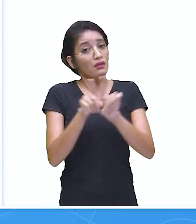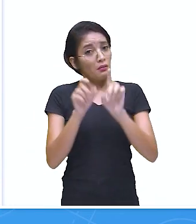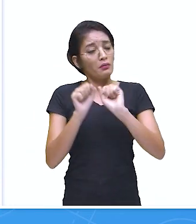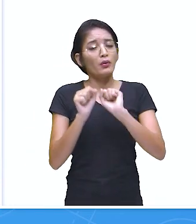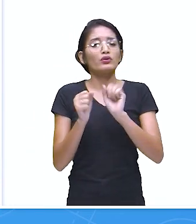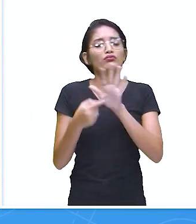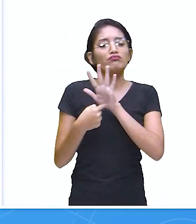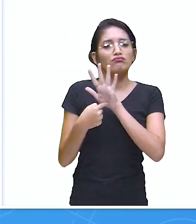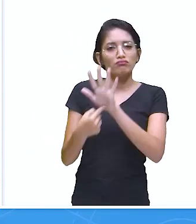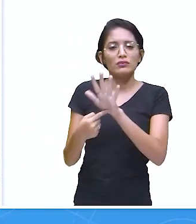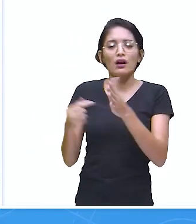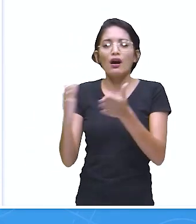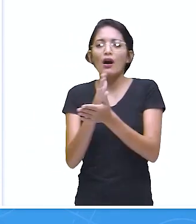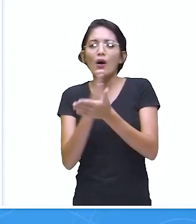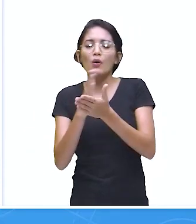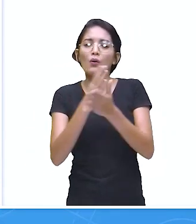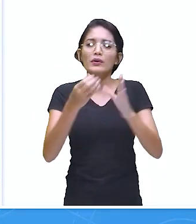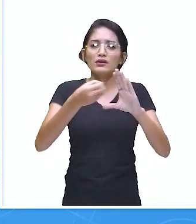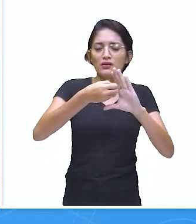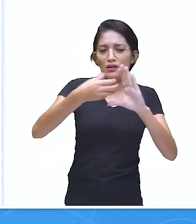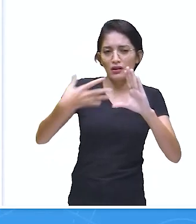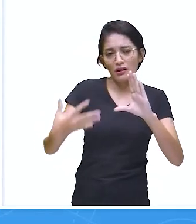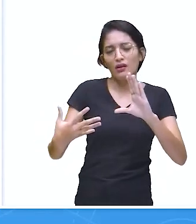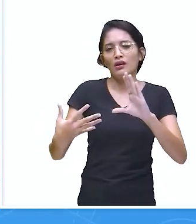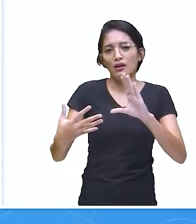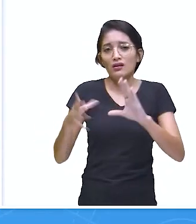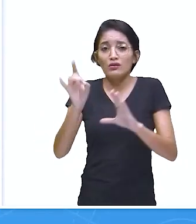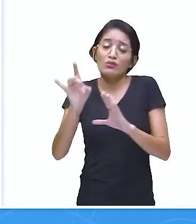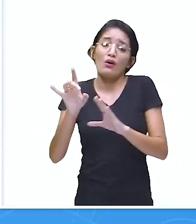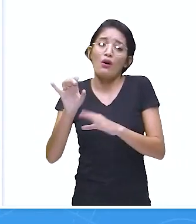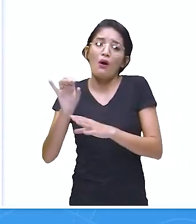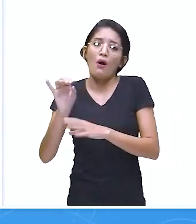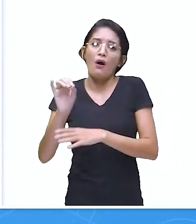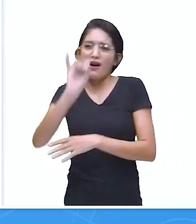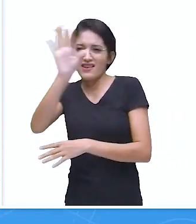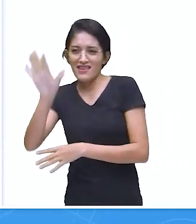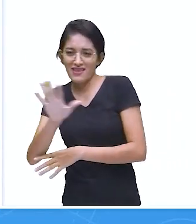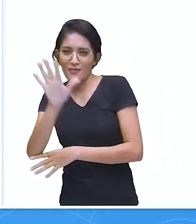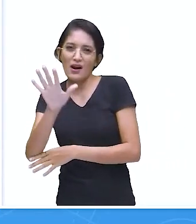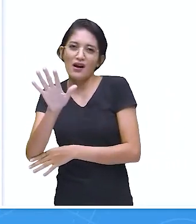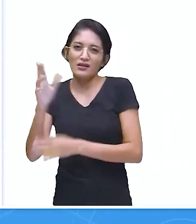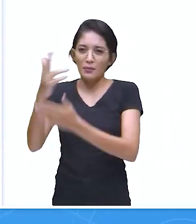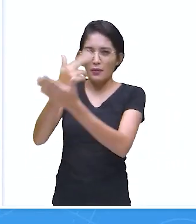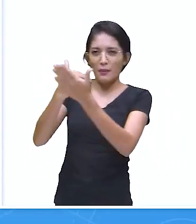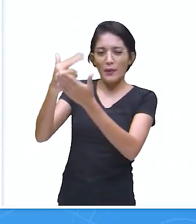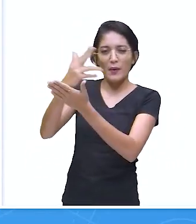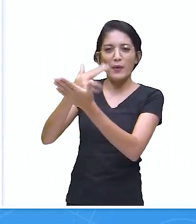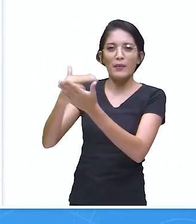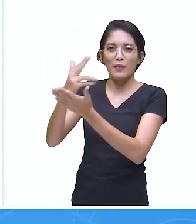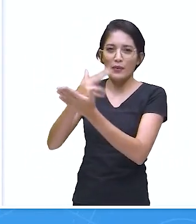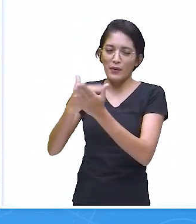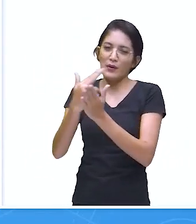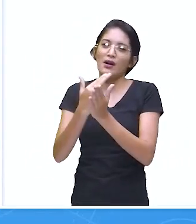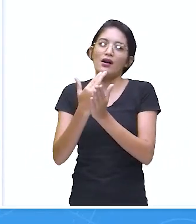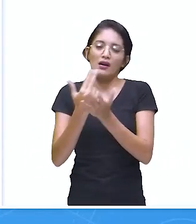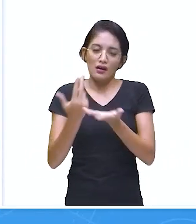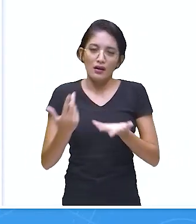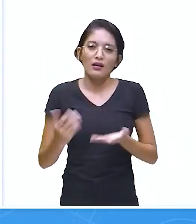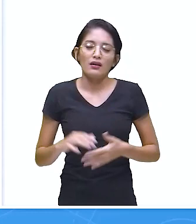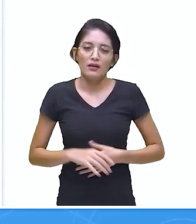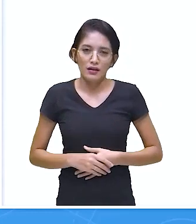pode trazer ali algumas características só com a linguagem não verbal, só o desenho através dos